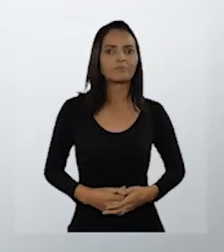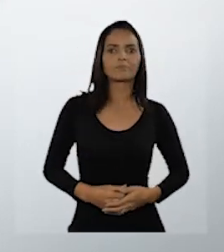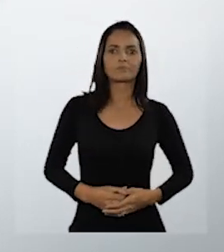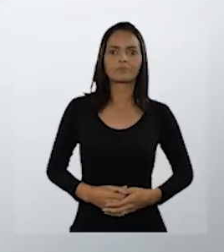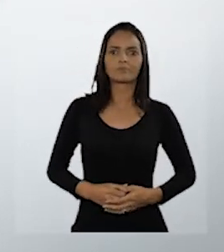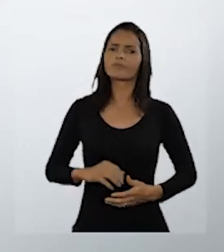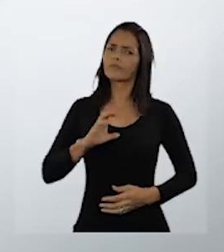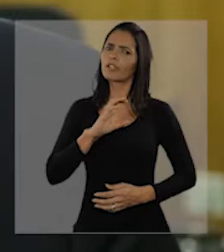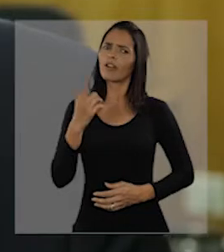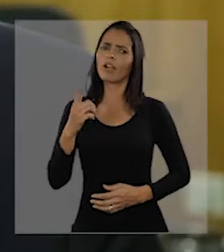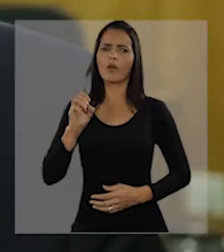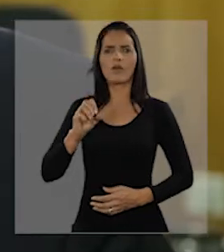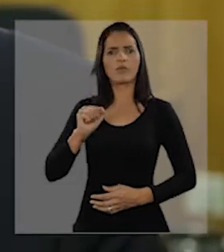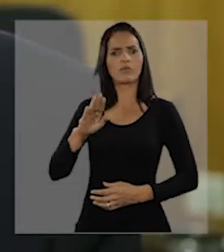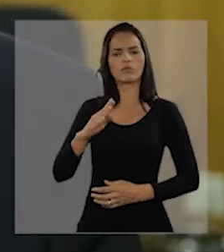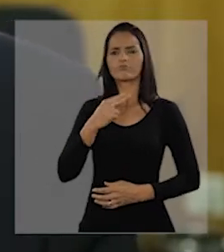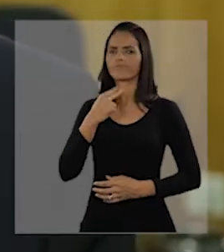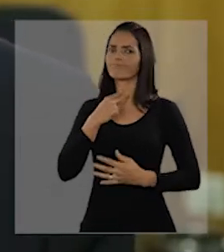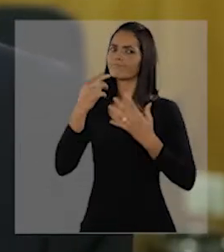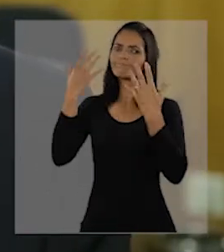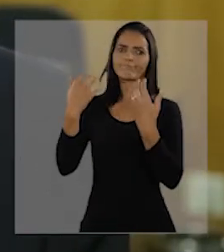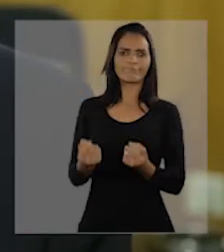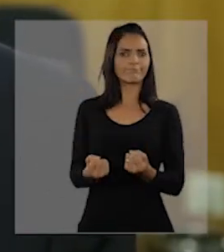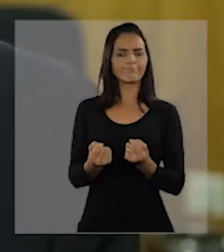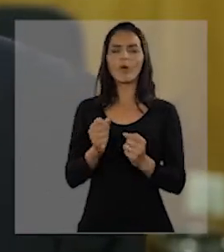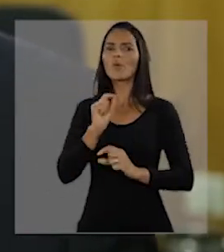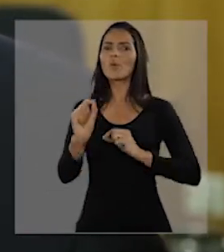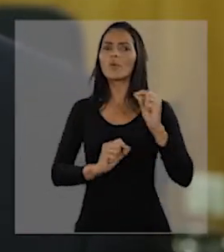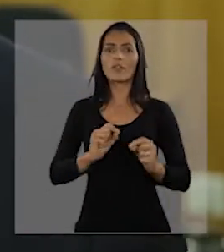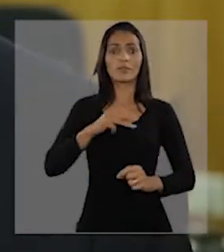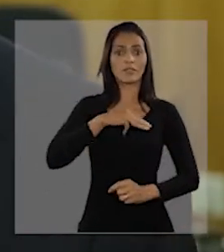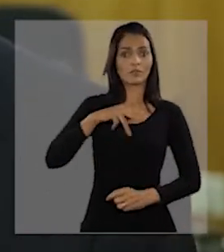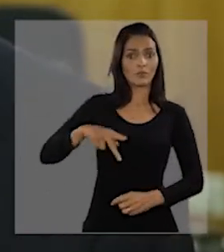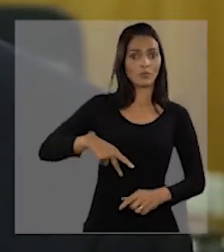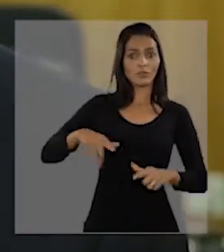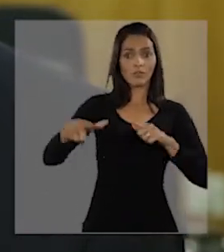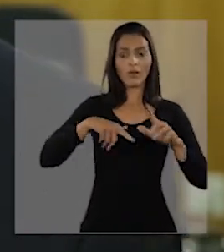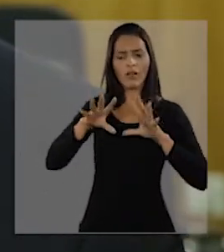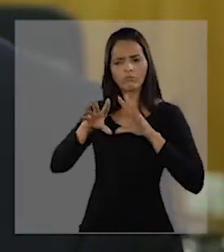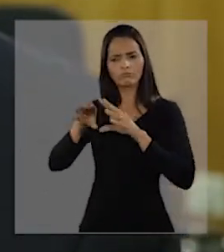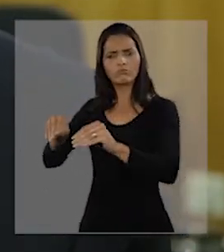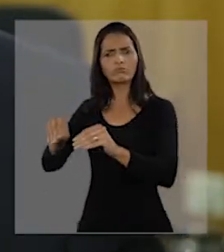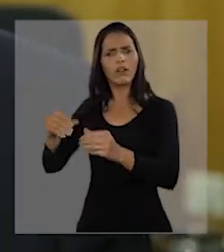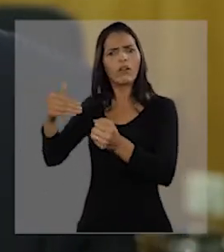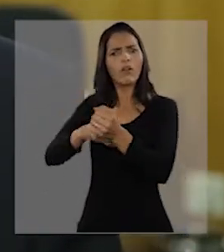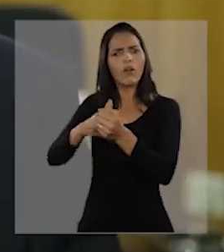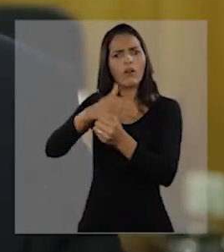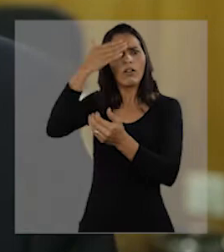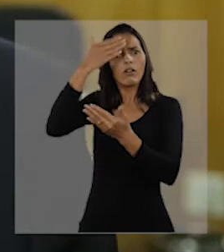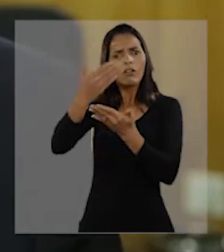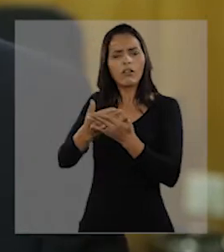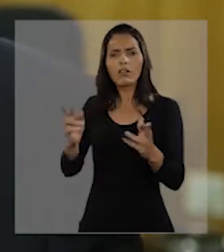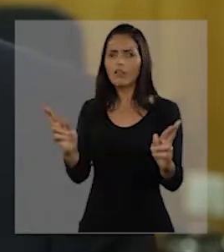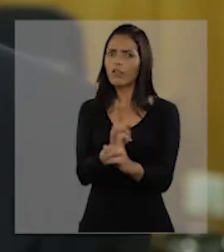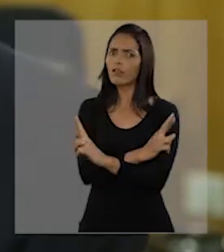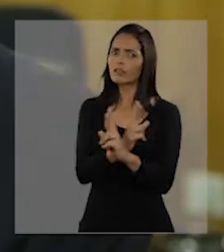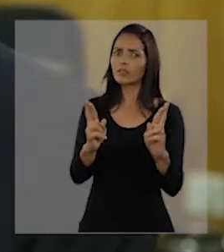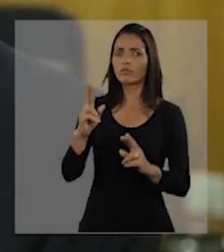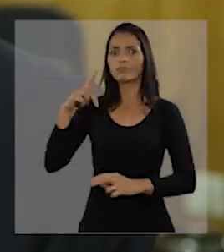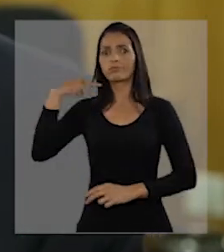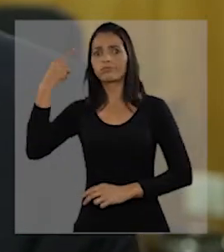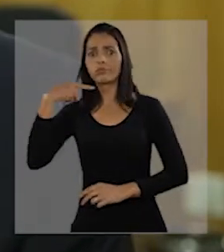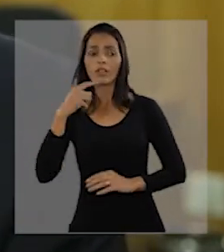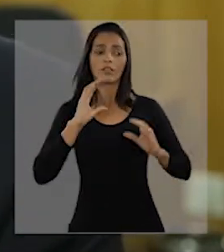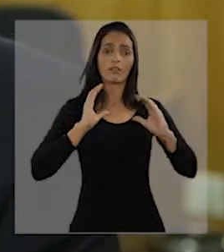de advocacia. Por óbvio, a ordem não podia admitir tal situação, tal invasão à confidencialidade da